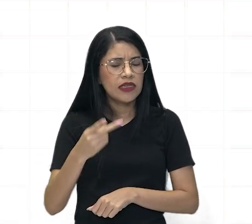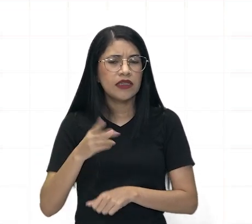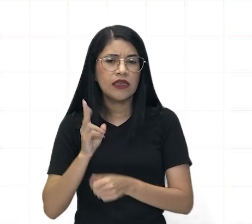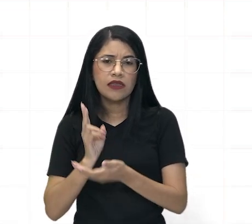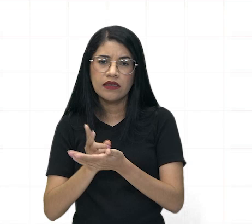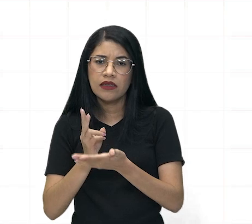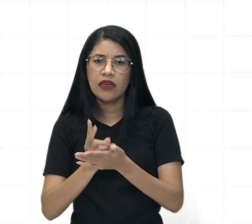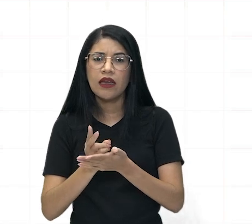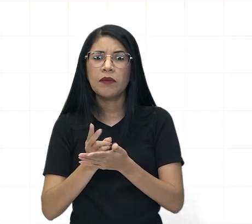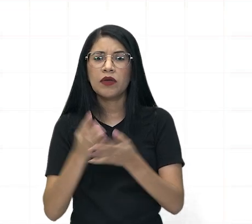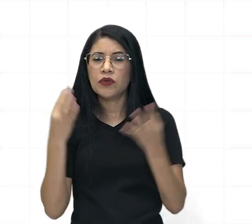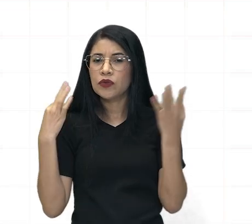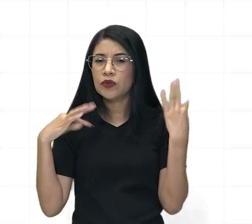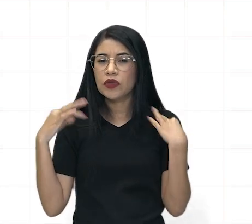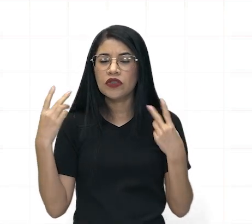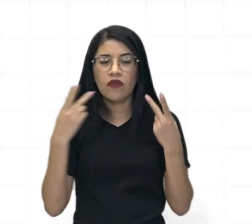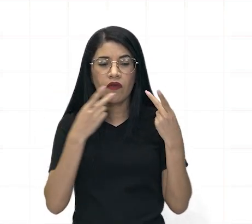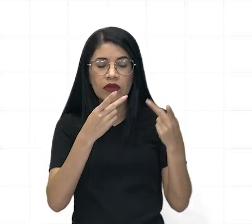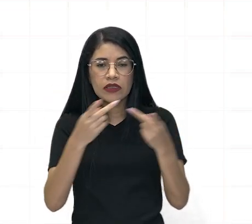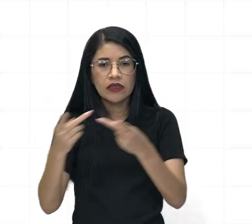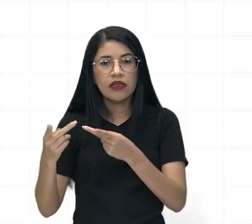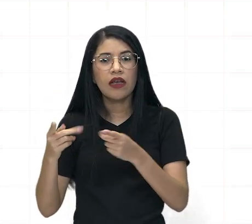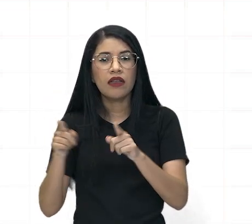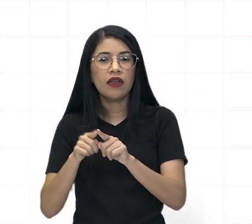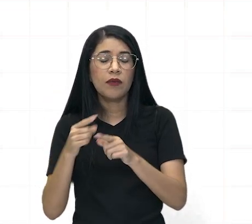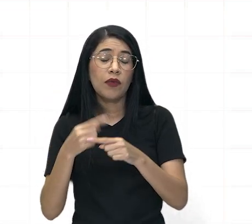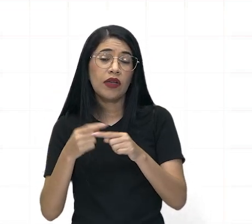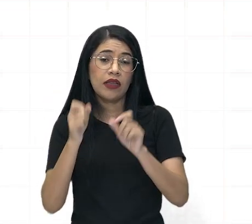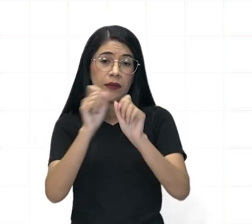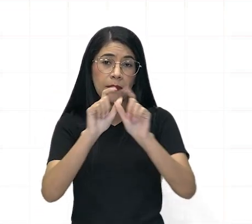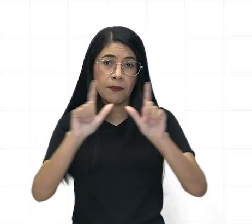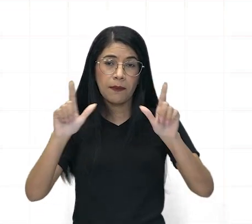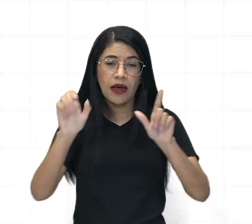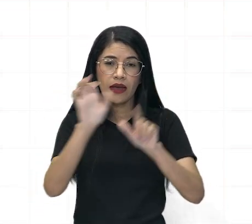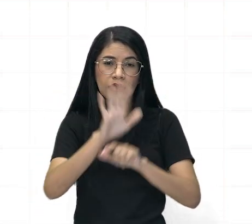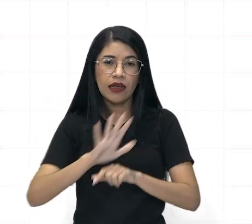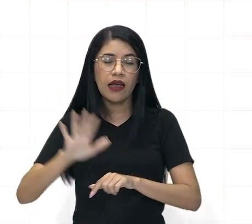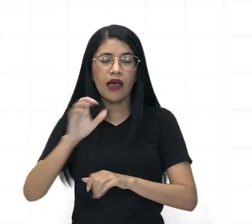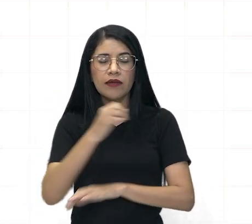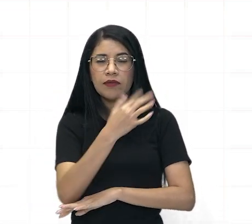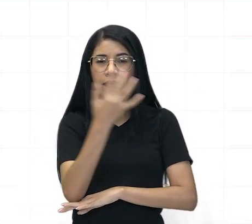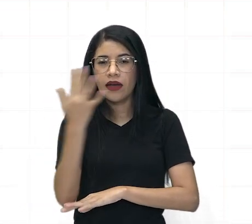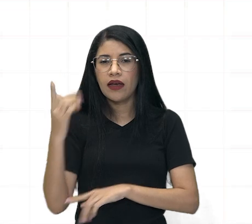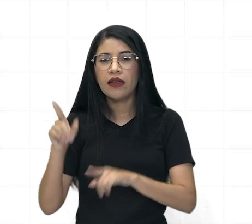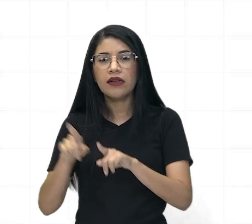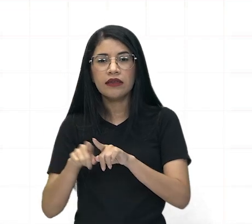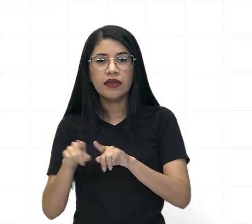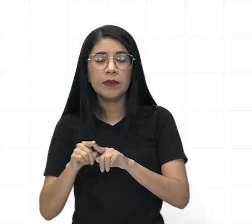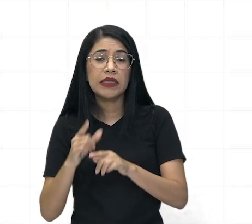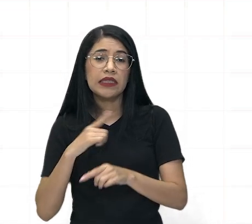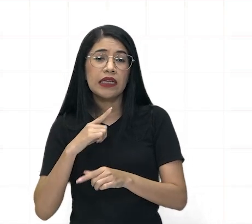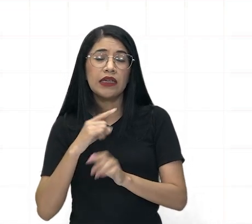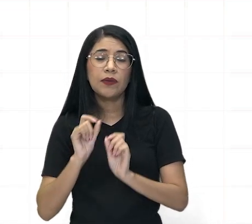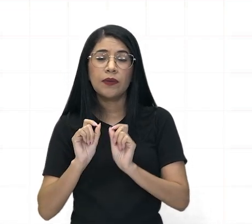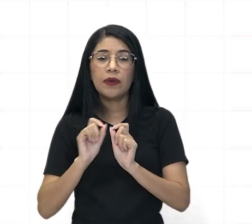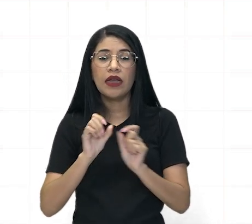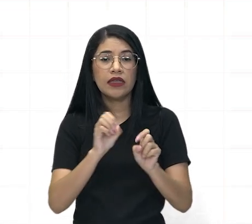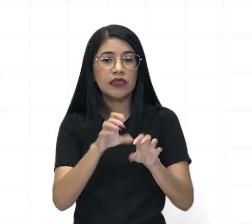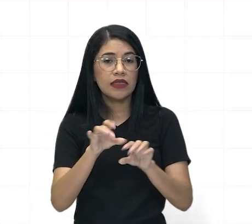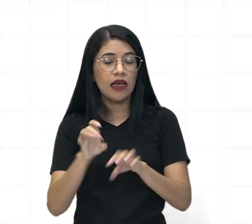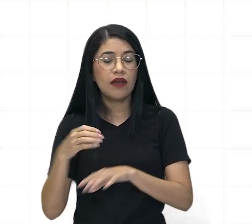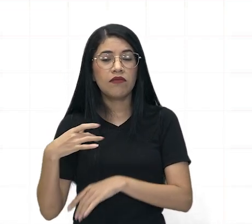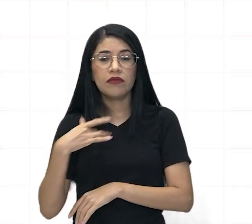procurados por turistas, especialmente por conta das paisagens naturais. E nós também temos lá destaque para a educação e